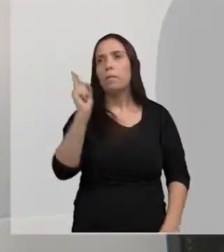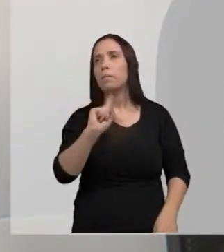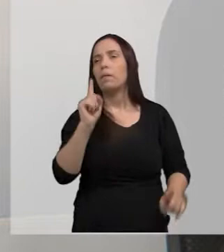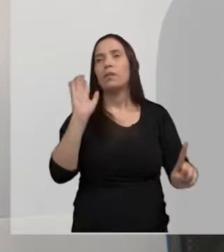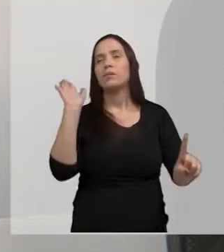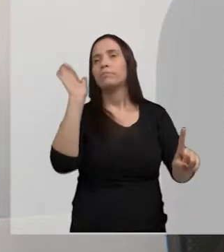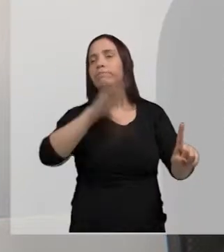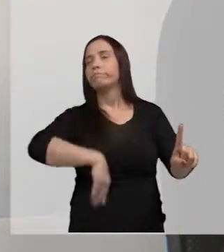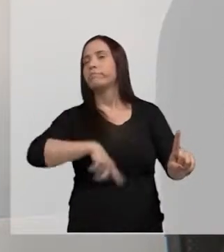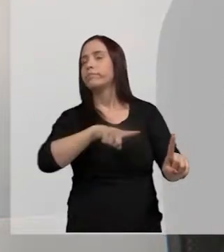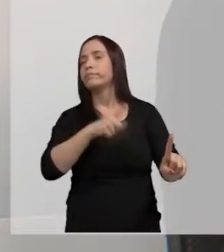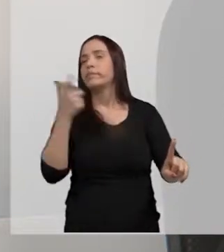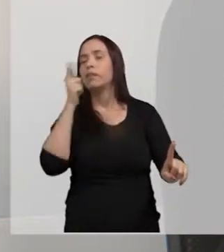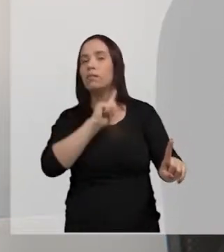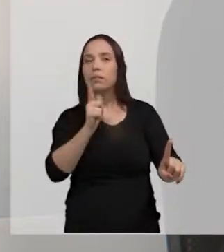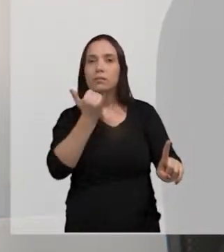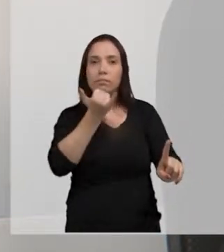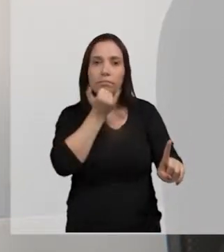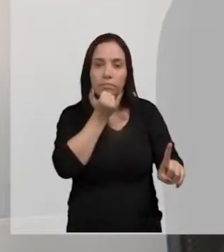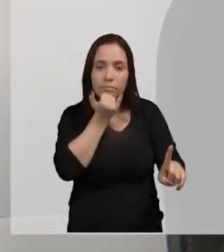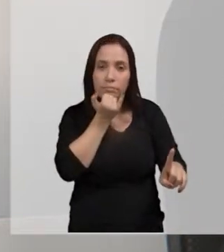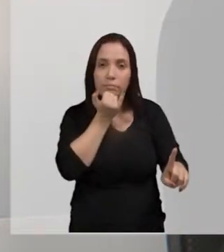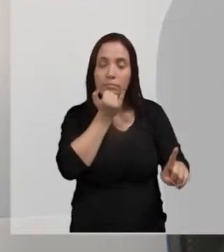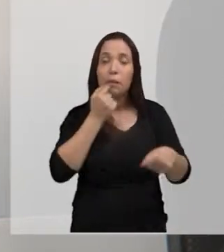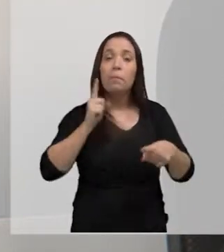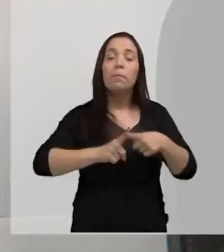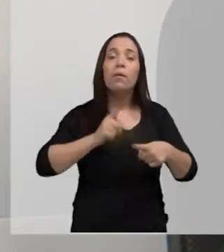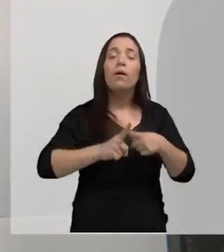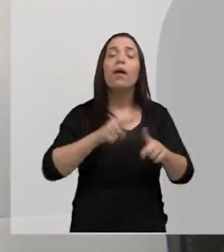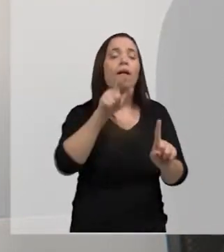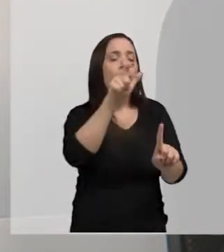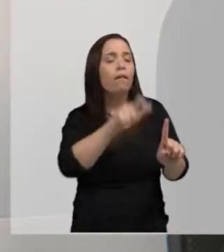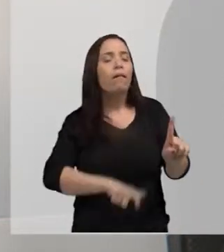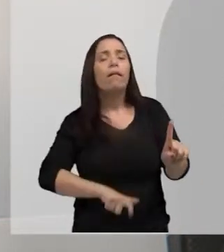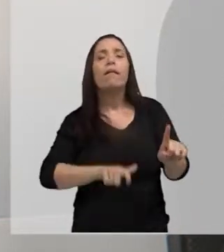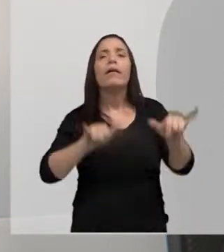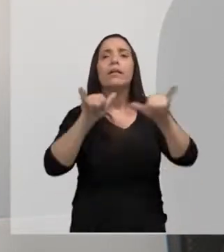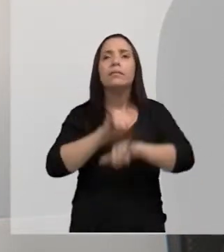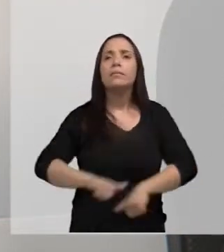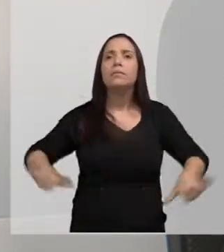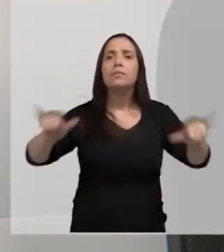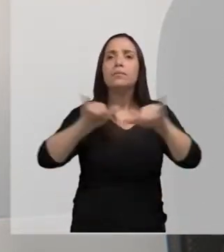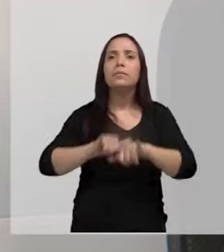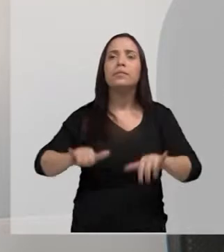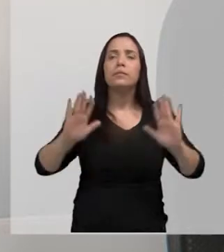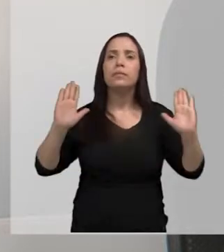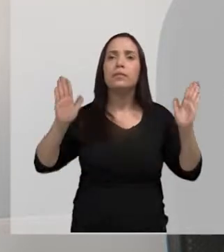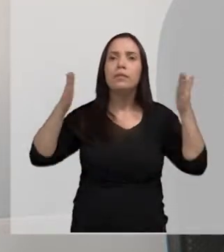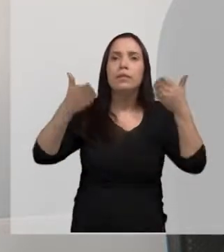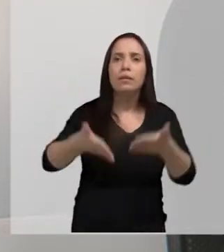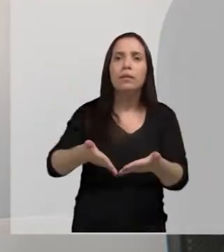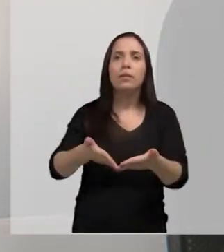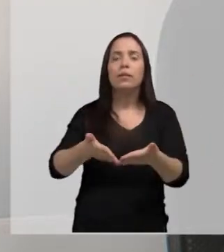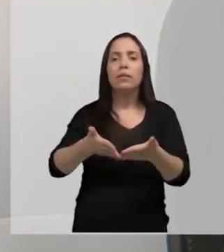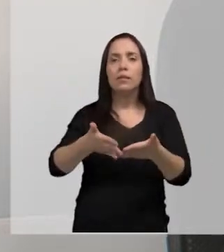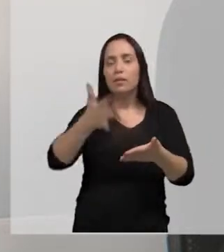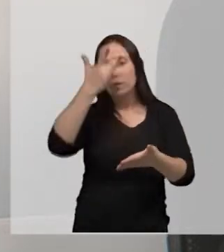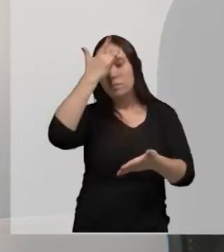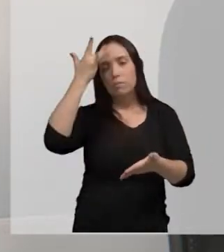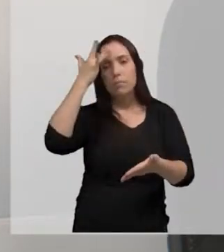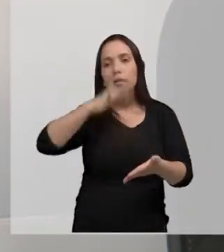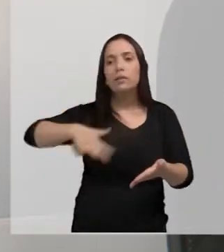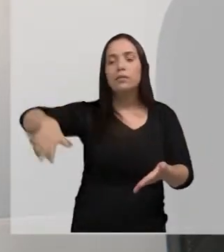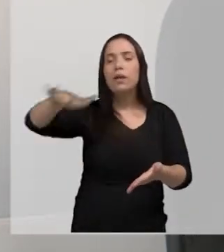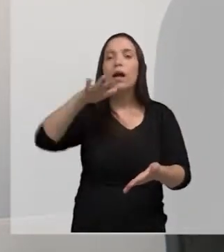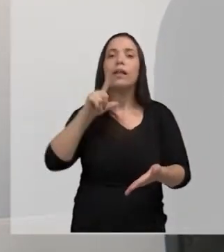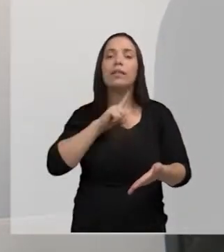votação dele extraordinária. Por quê? Porque a mensagem dele é uma mensagem mais voltada para um público que